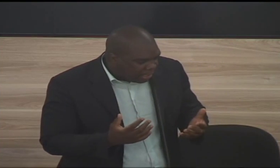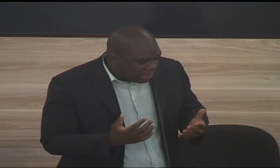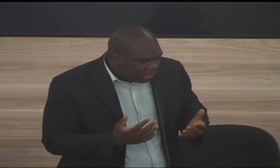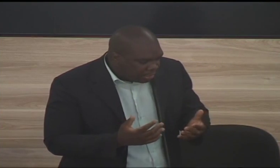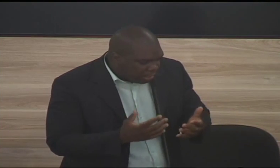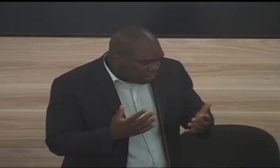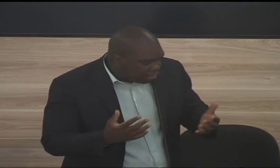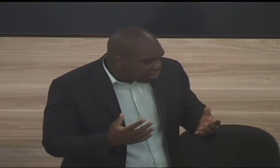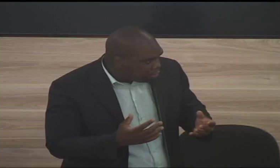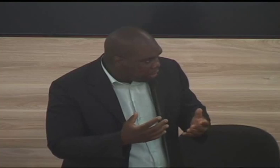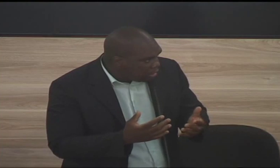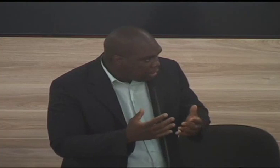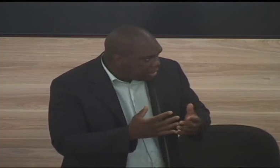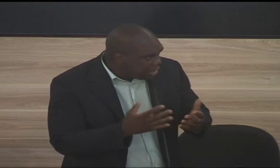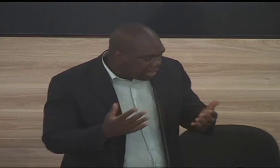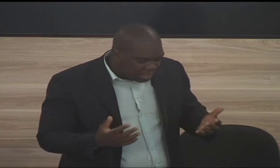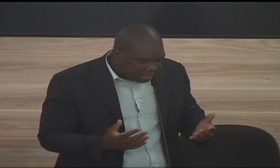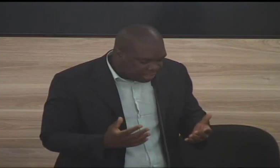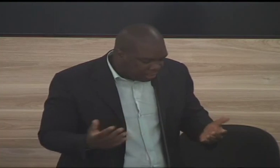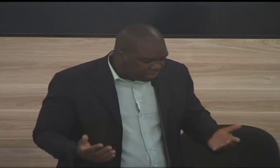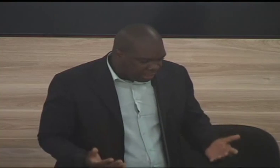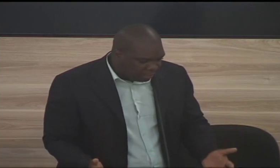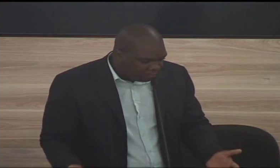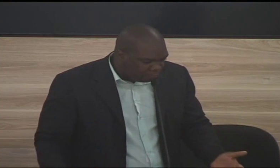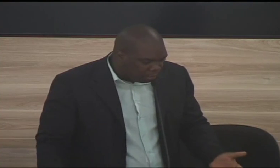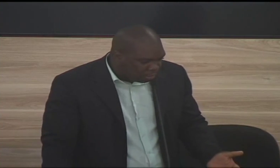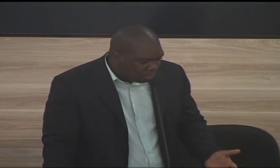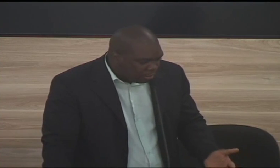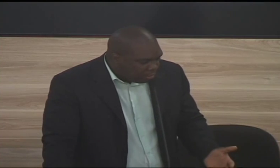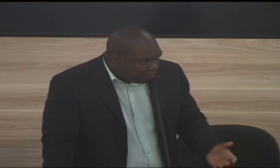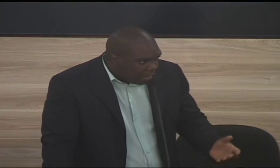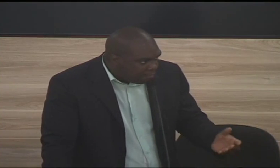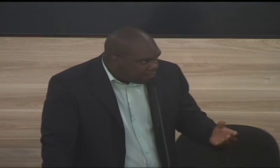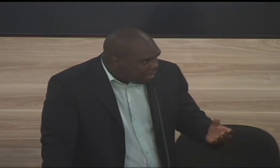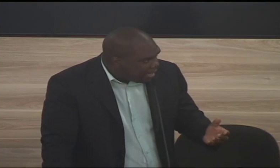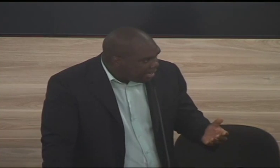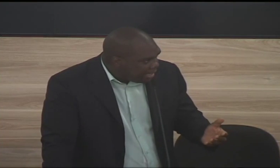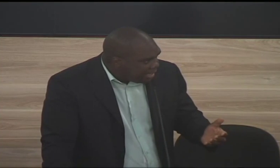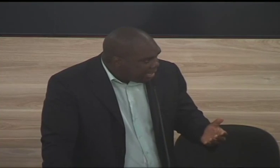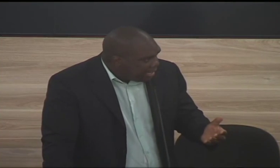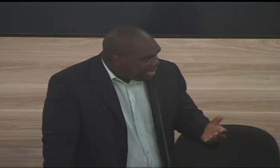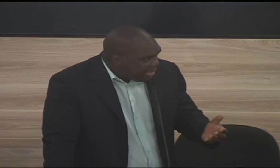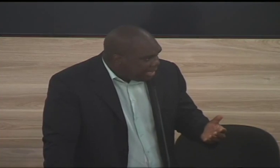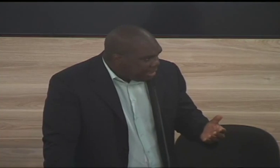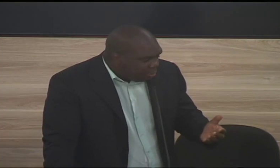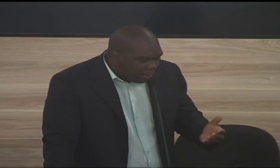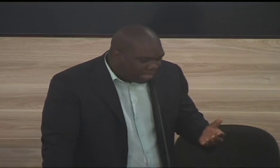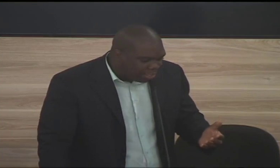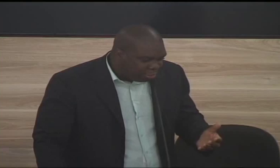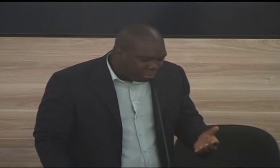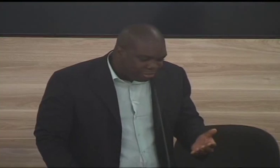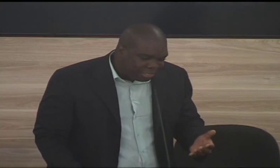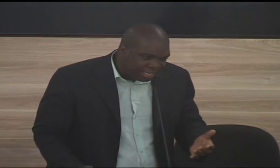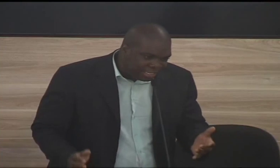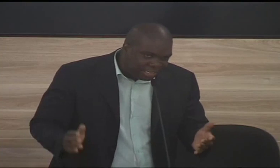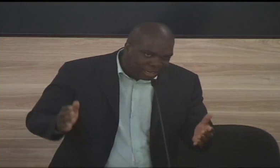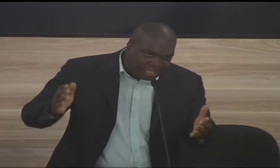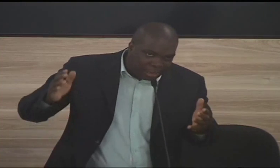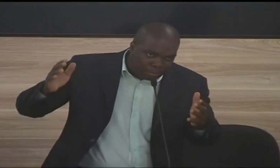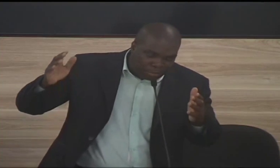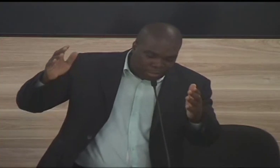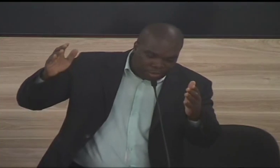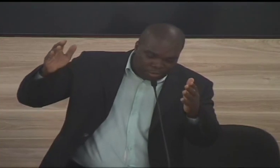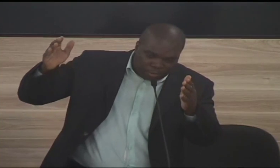nenhuma em trânsito, em sinalização, sei lá o que for, vai ver que o mais lógico